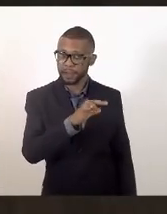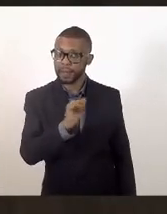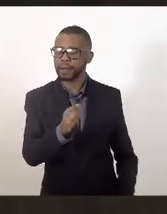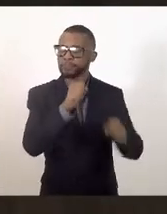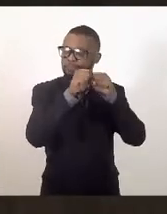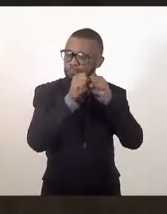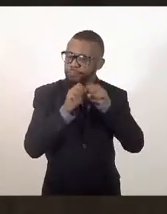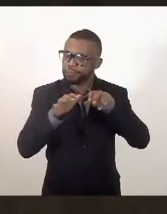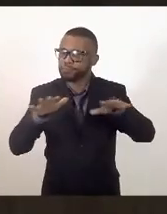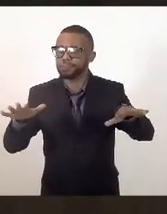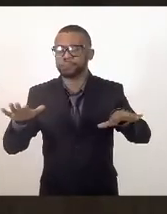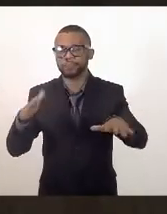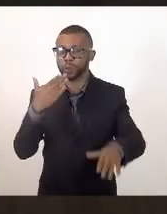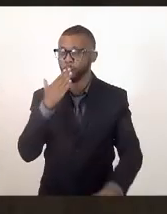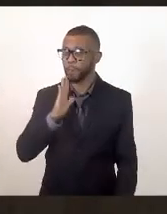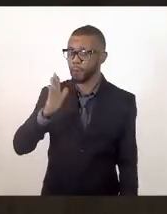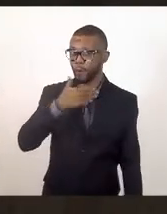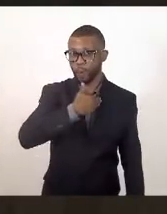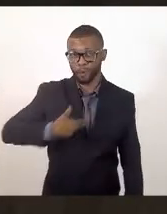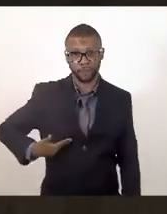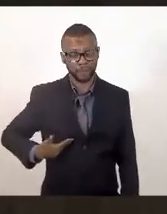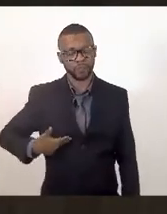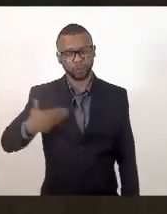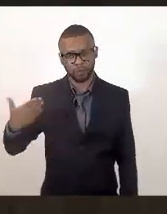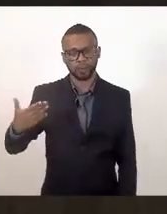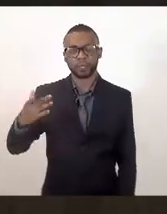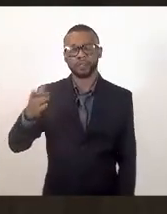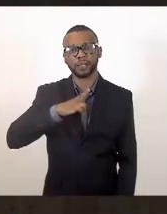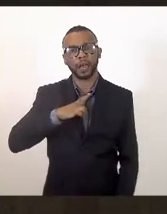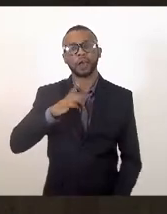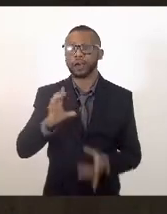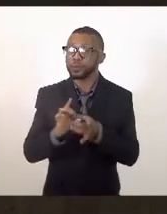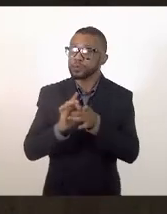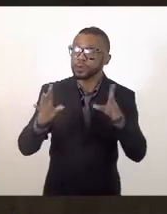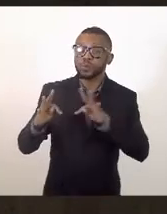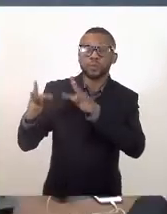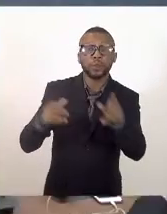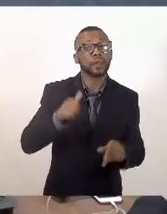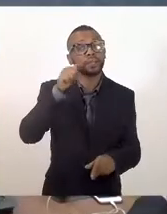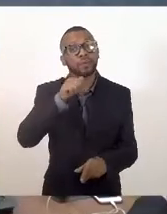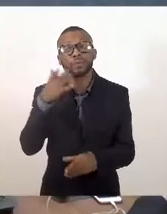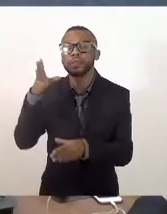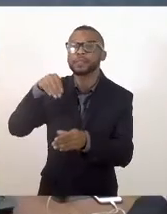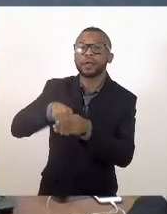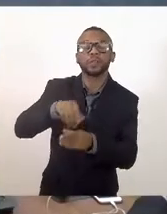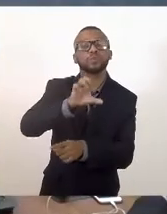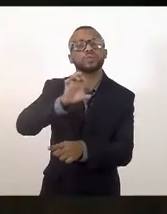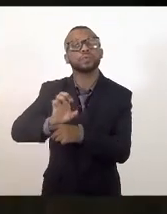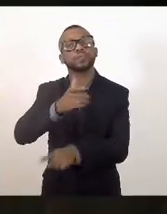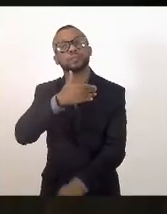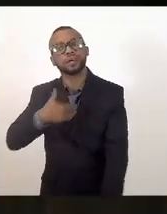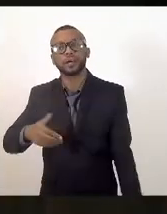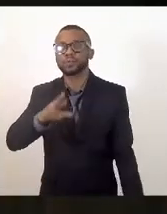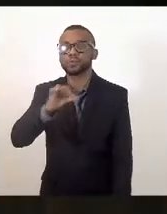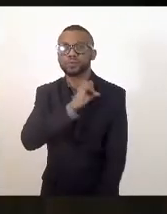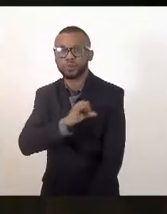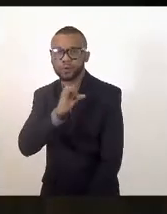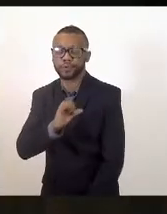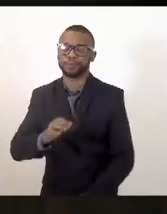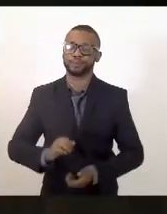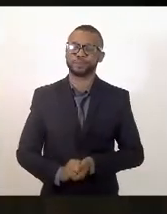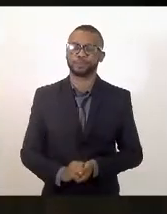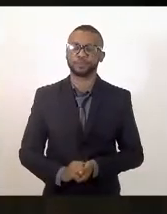à disposição de todas as mulheres do Estado do Rio de Janeiro. Muito obrigado, senhor presidente. Não havendo quem queira discutir, encerrada a